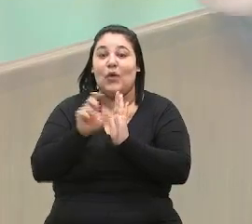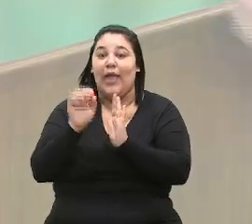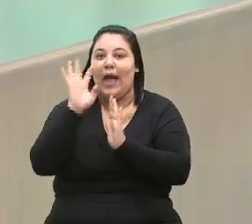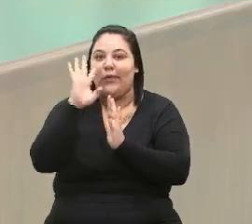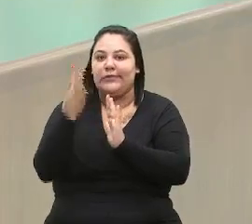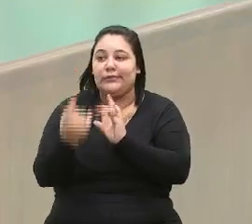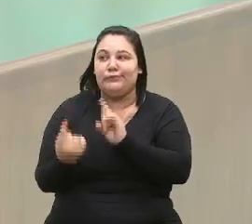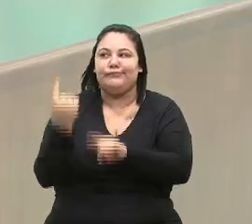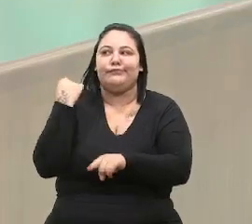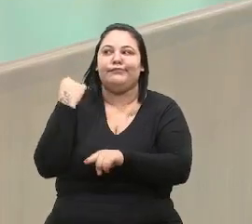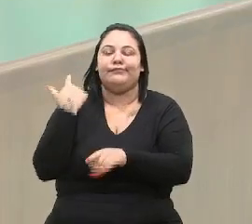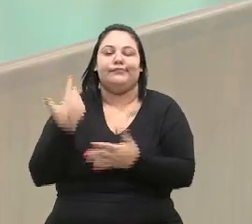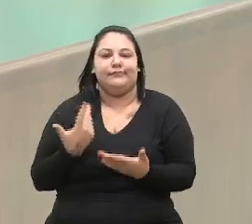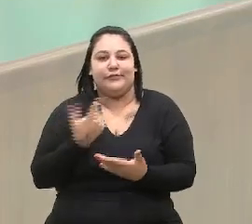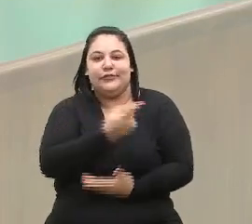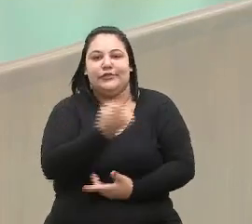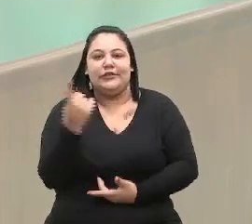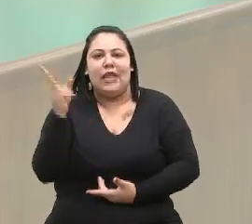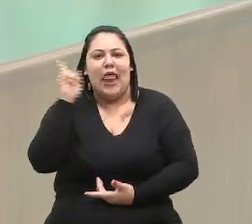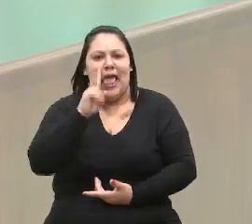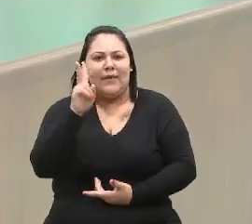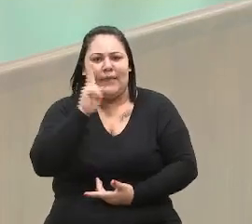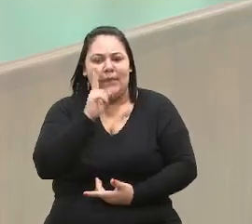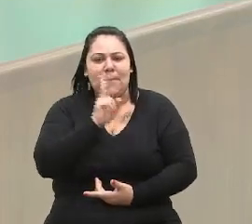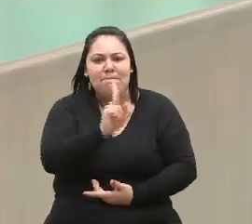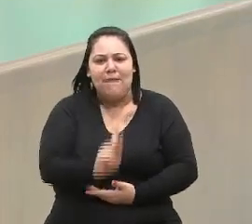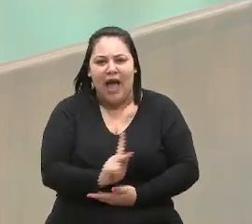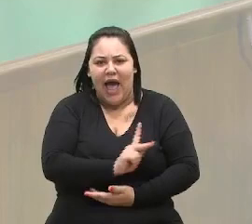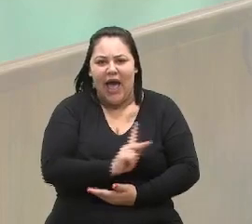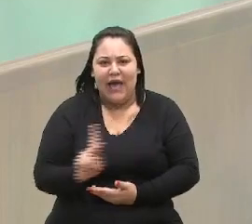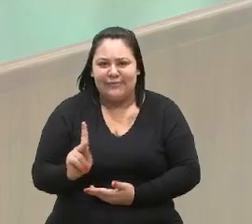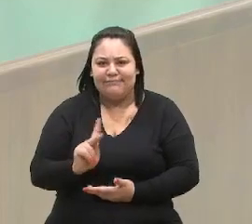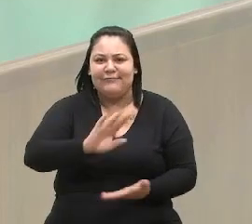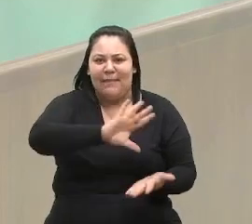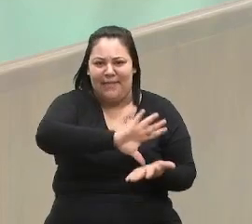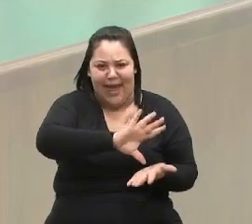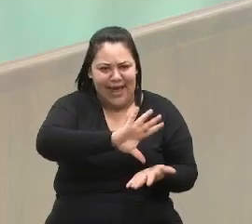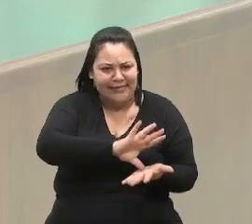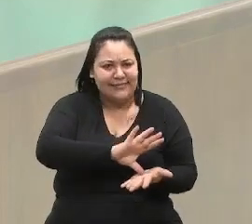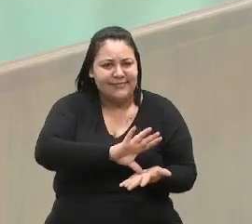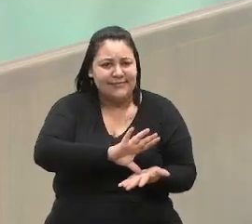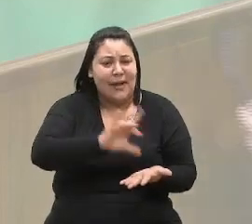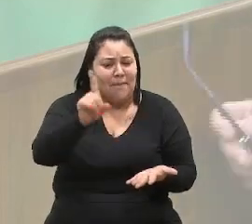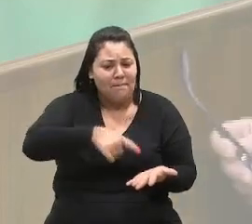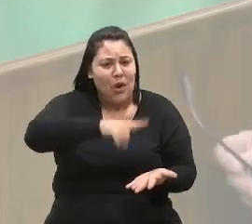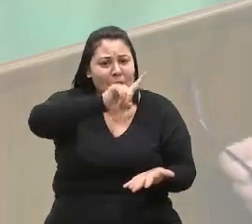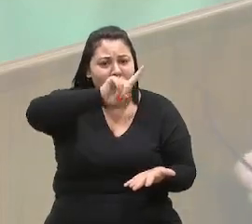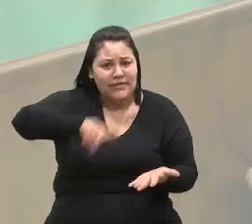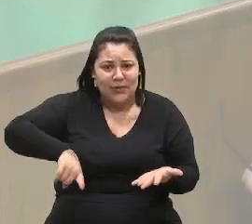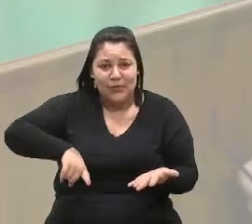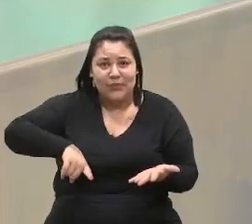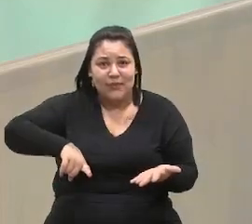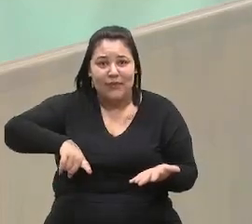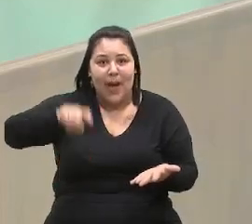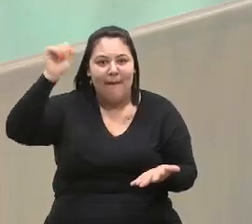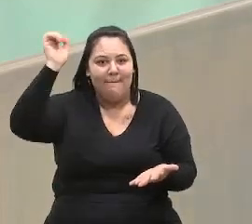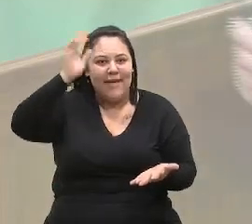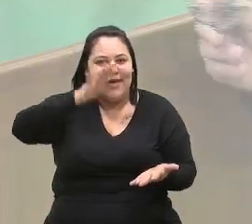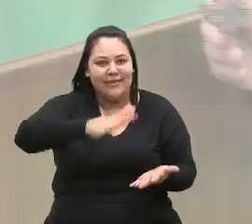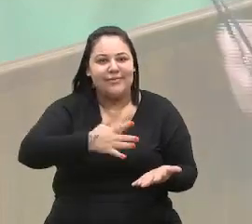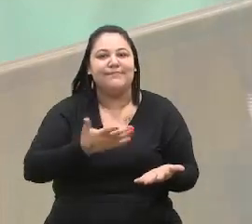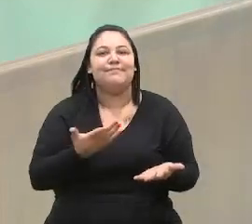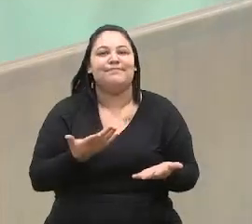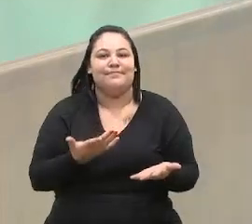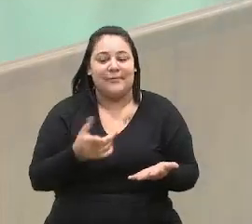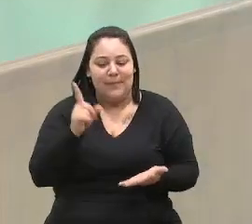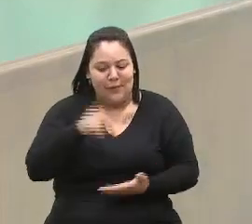também dos padres na praça, a proibição, a bênção, né? As proibições que